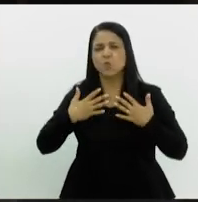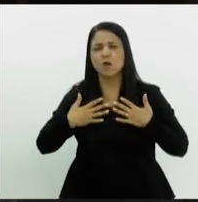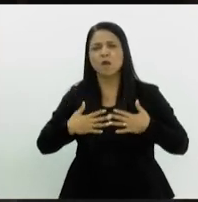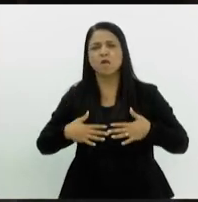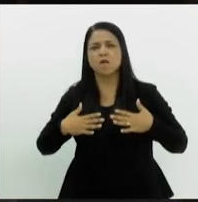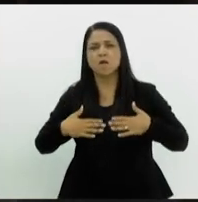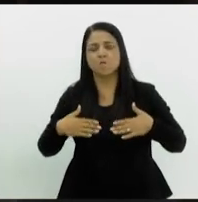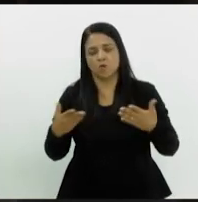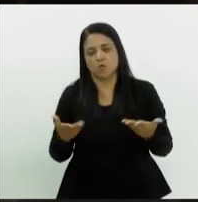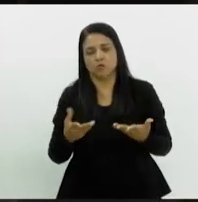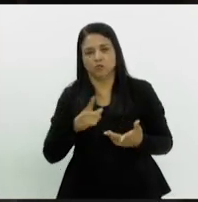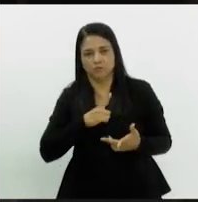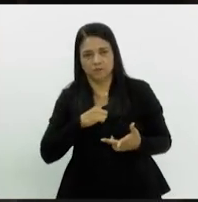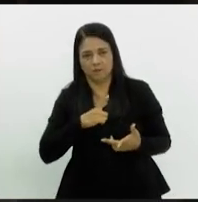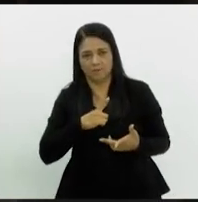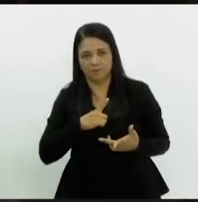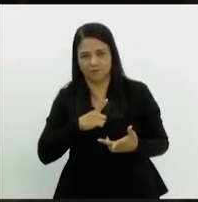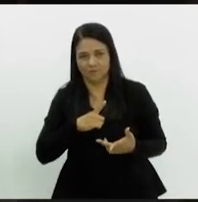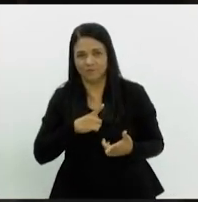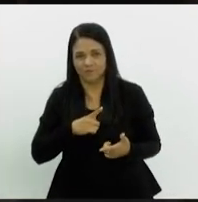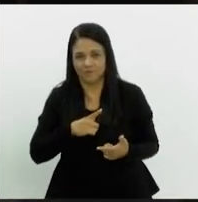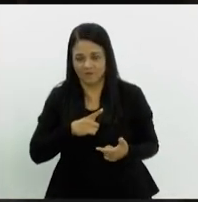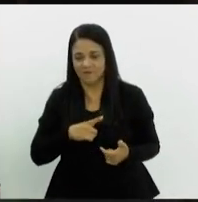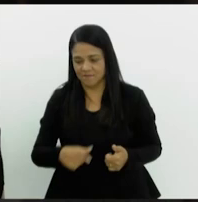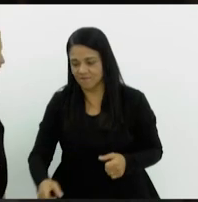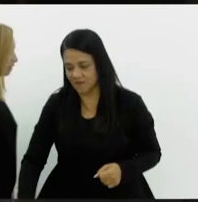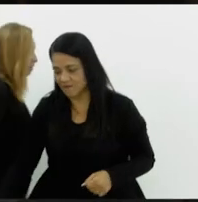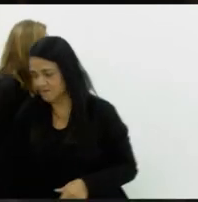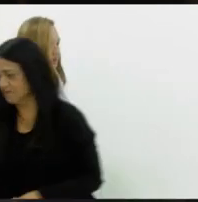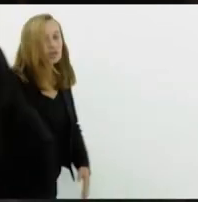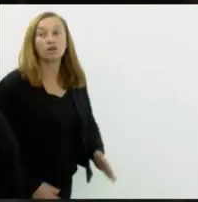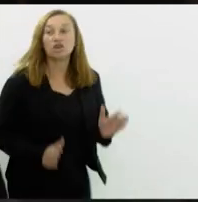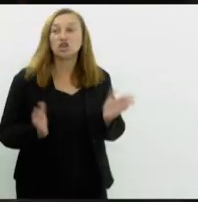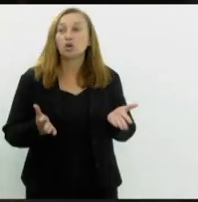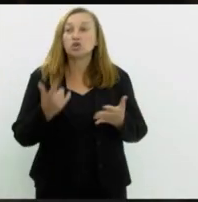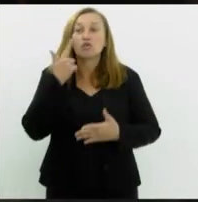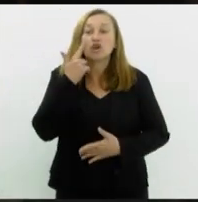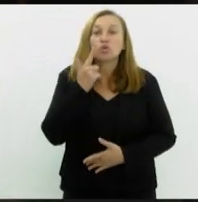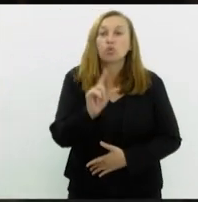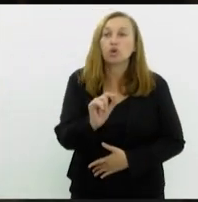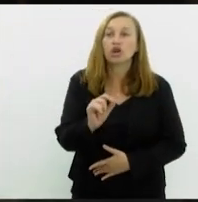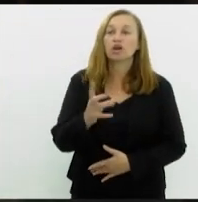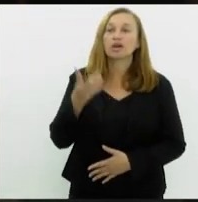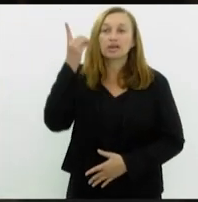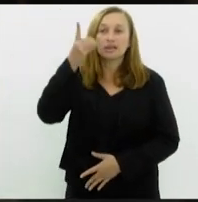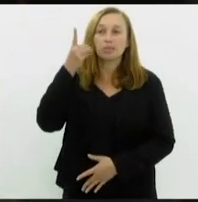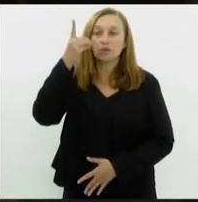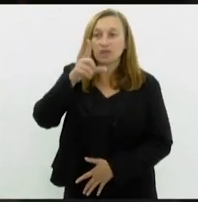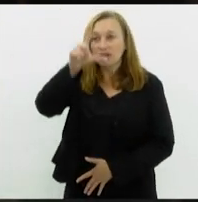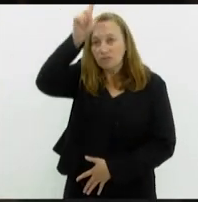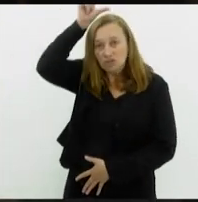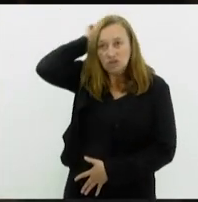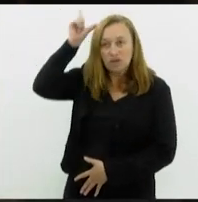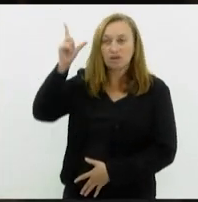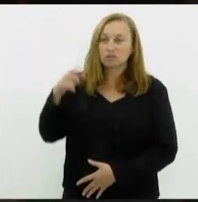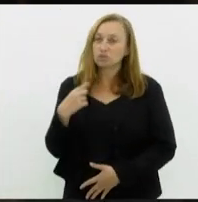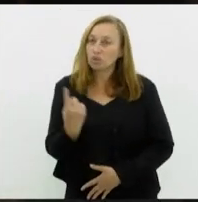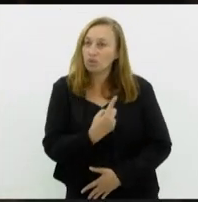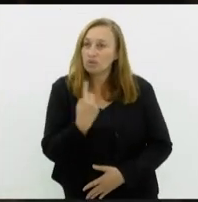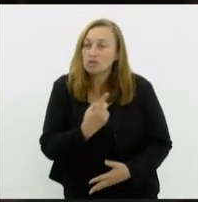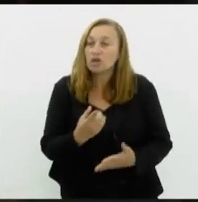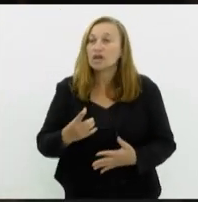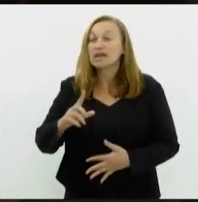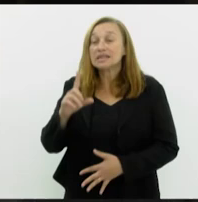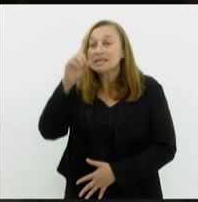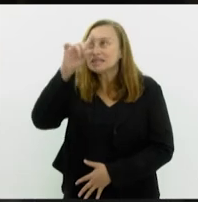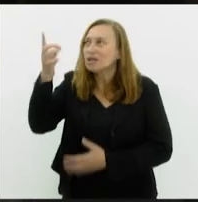tranquilidade que hoje nós temos lá. E hoje eu vejo isso como? Com o nosso deputado Luiz Cláudio Ribeiro, e se Deus quiser, logo,